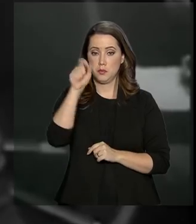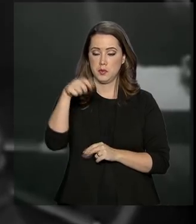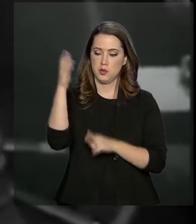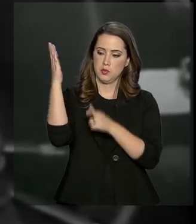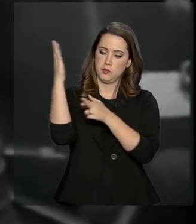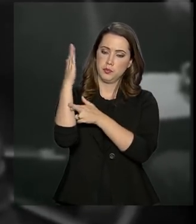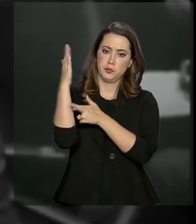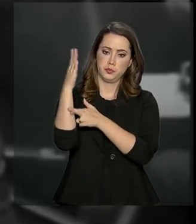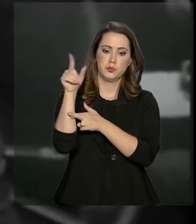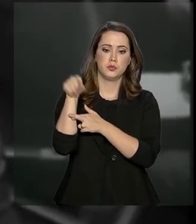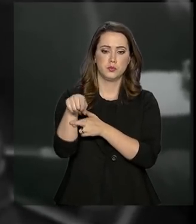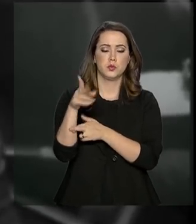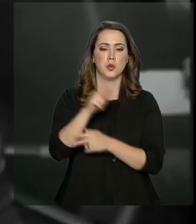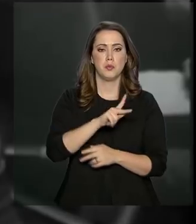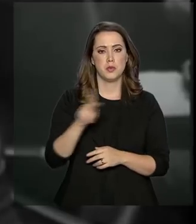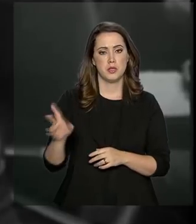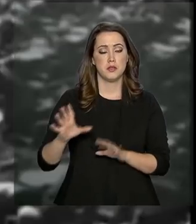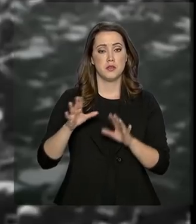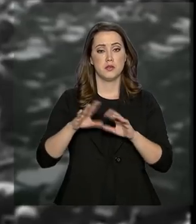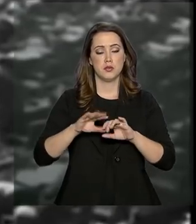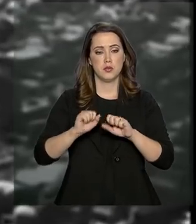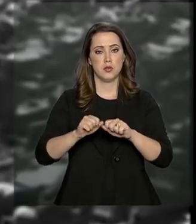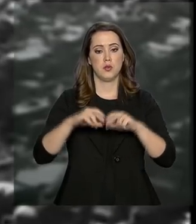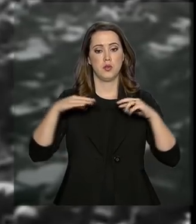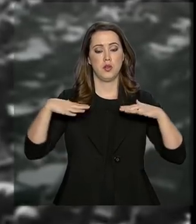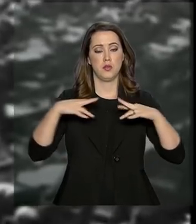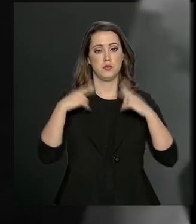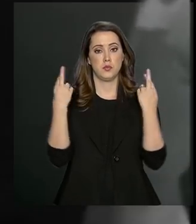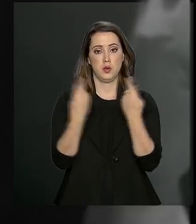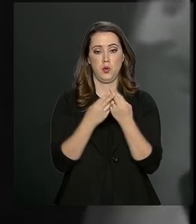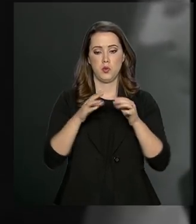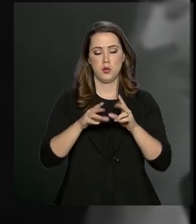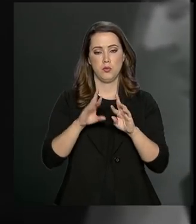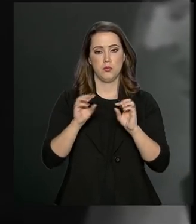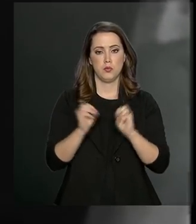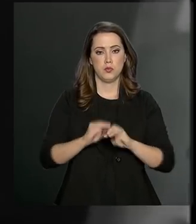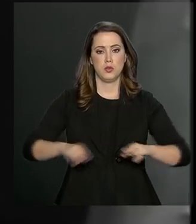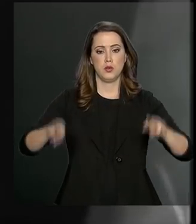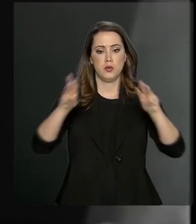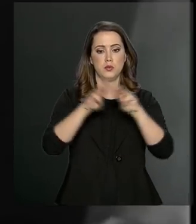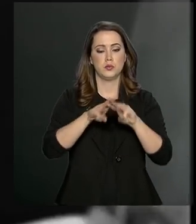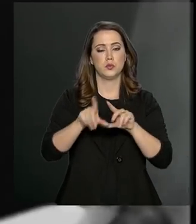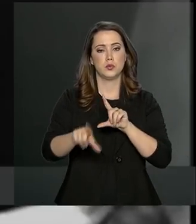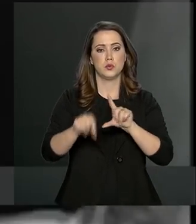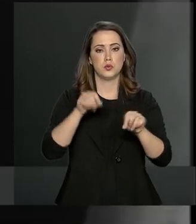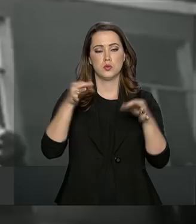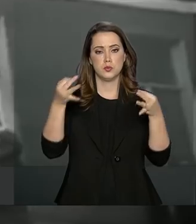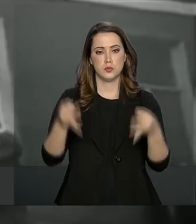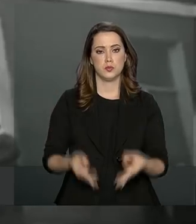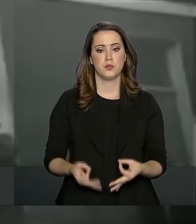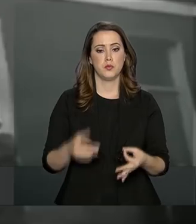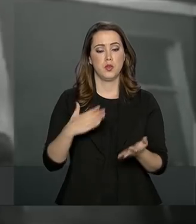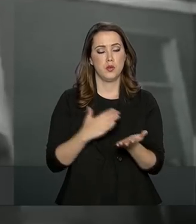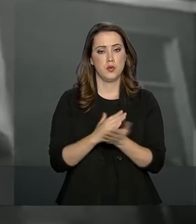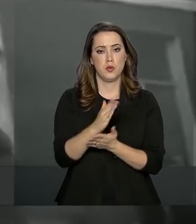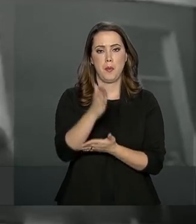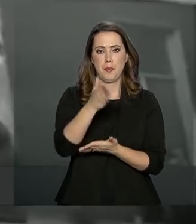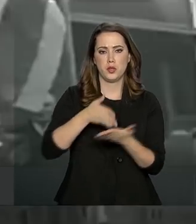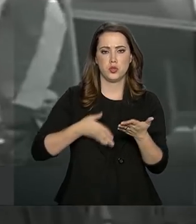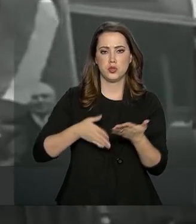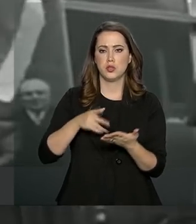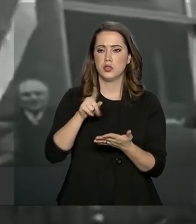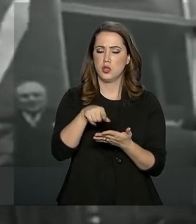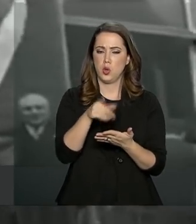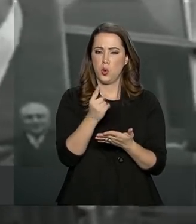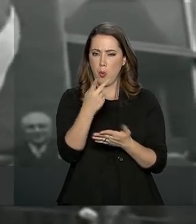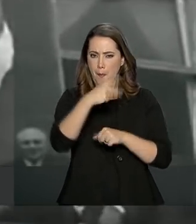brasileiro Oswaldo Aranha presidiu a Assembleia Geral das Nações Unidas, uma sessão que tomou uma decisão histórica, a partilha da Palestina, o